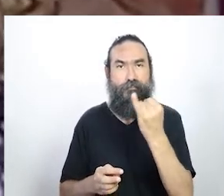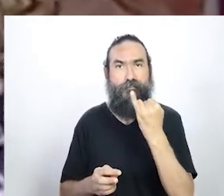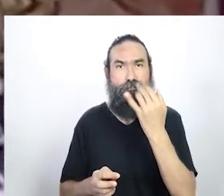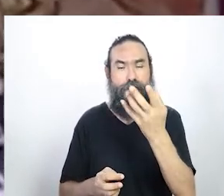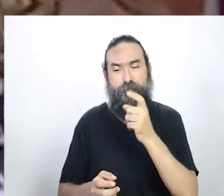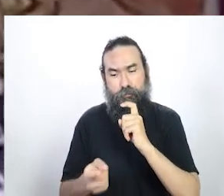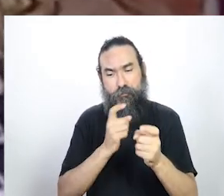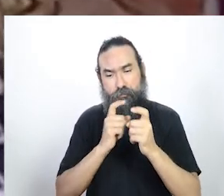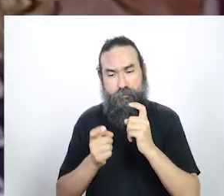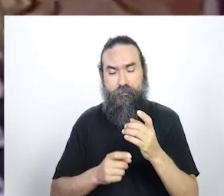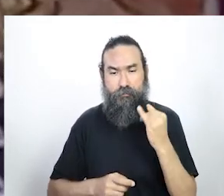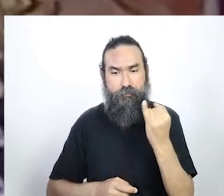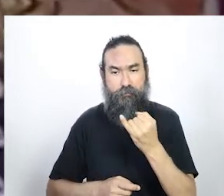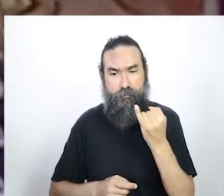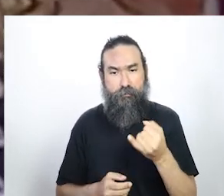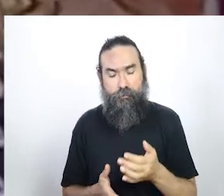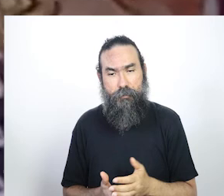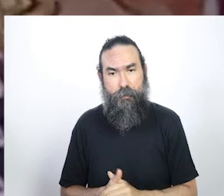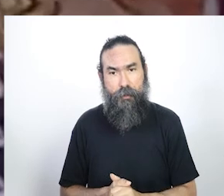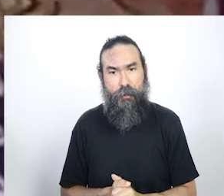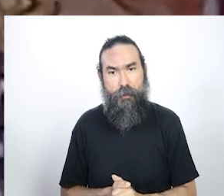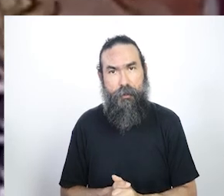Sempre muito pertinente, né?